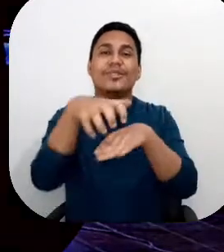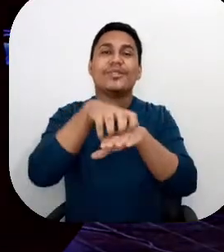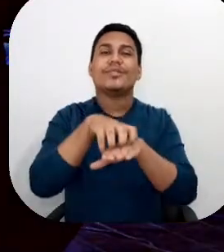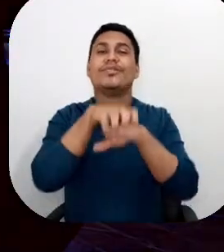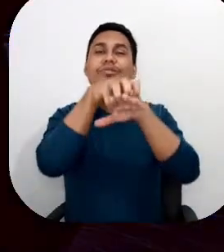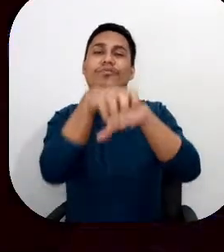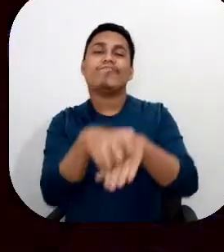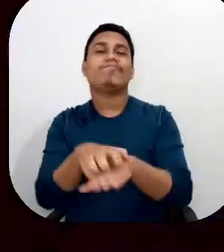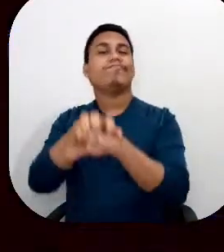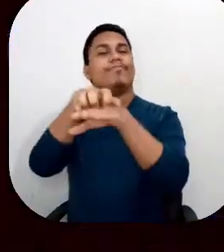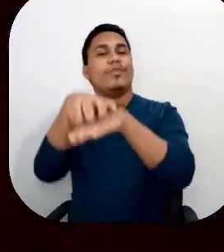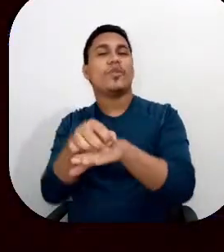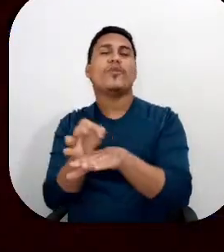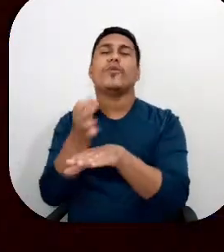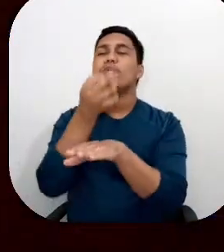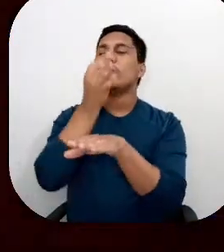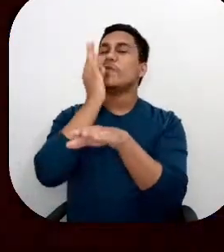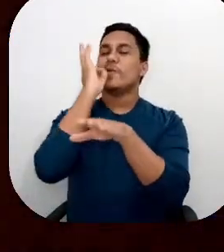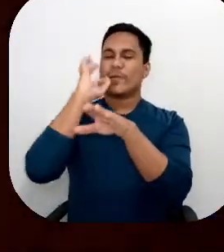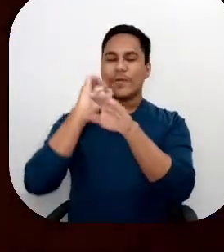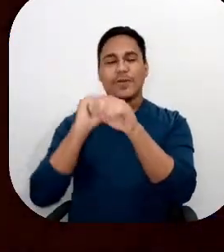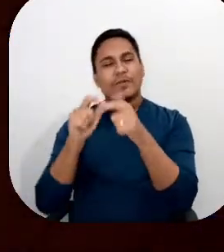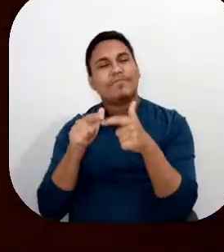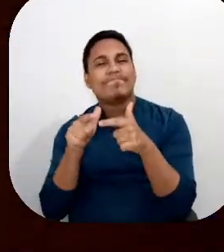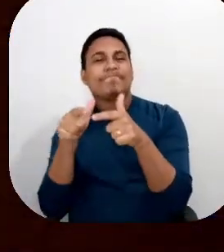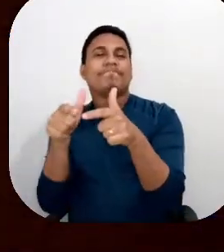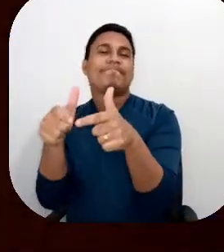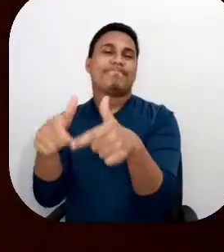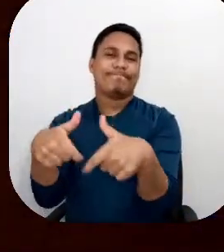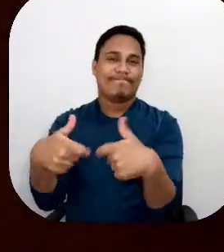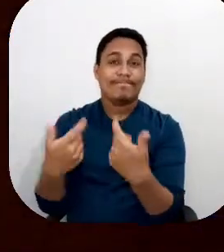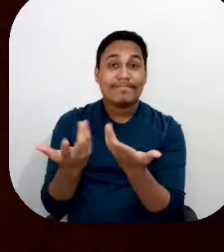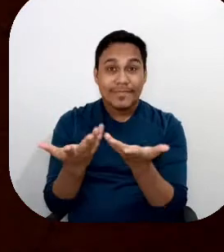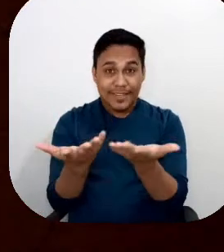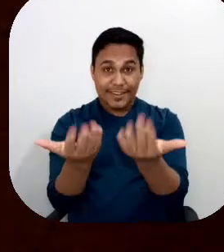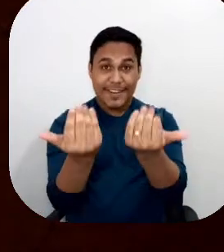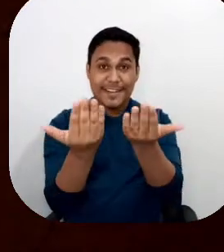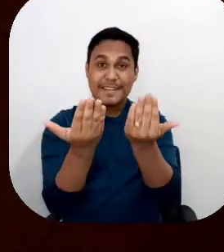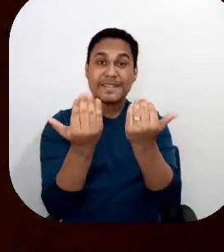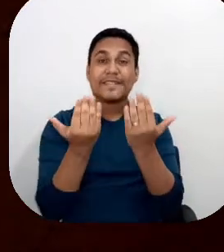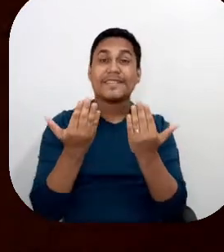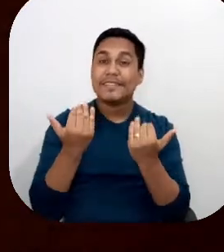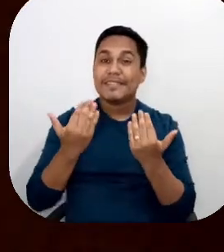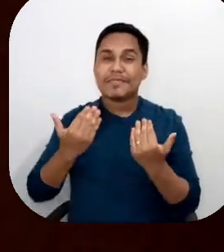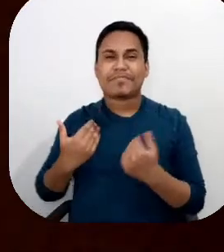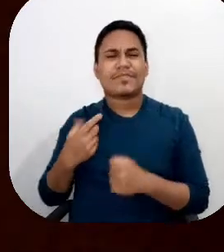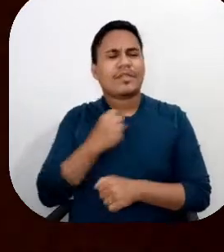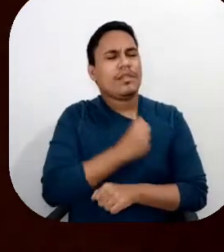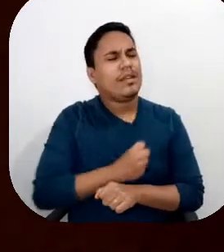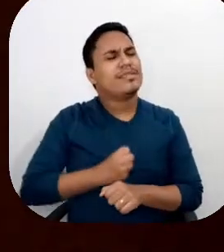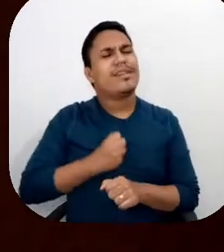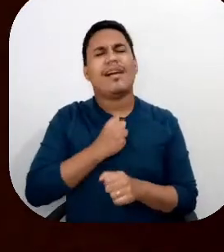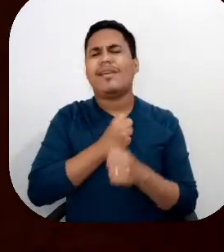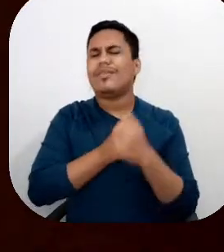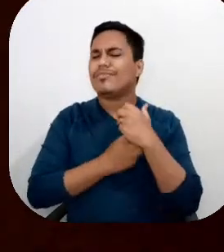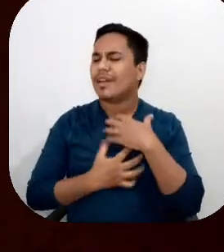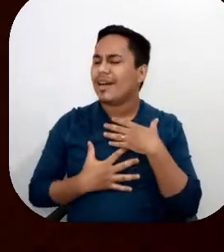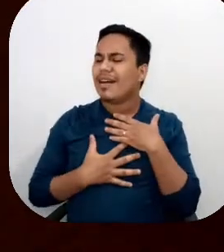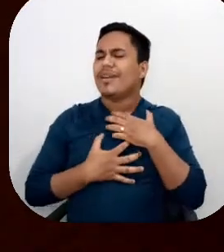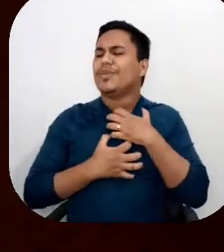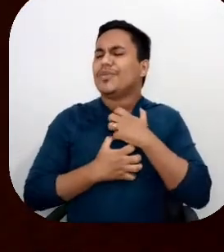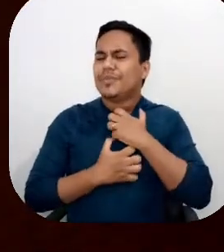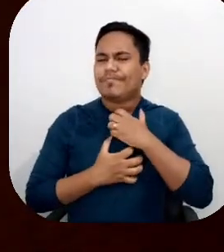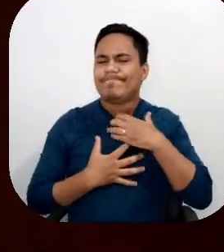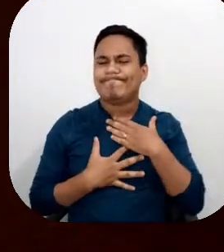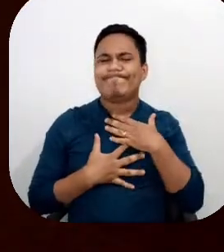buscar, fumar aquele canque que eu vou botar. A saudade